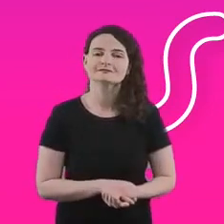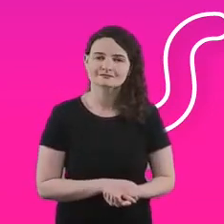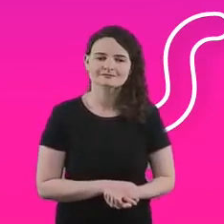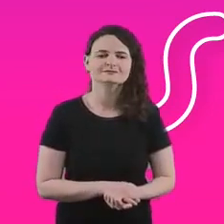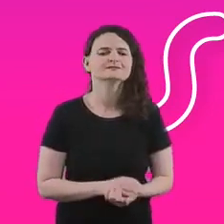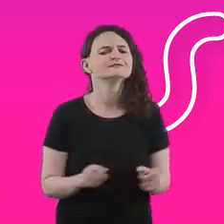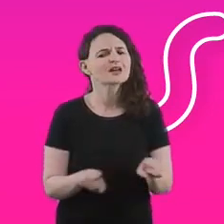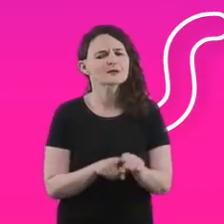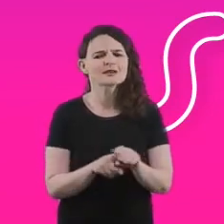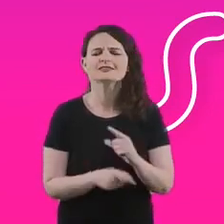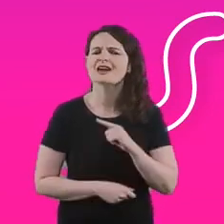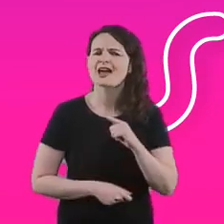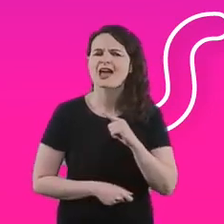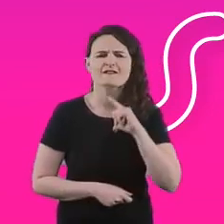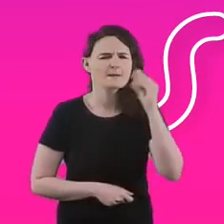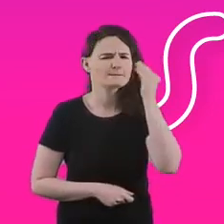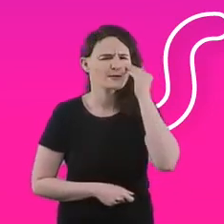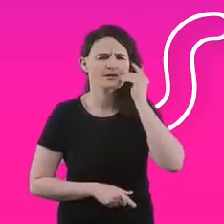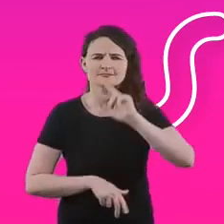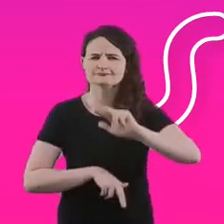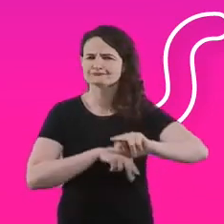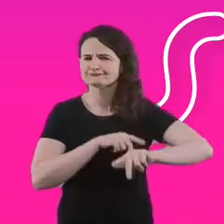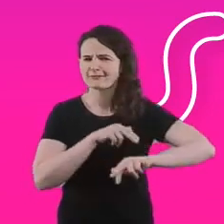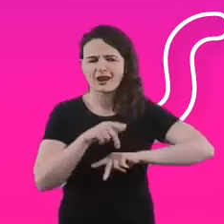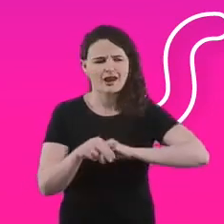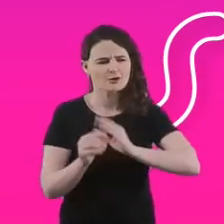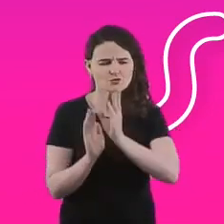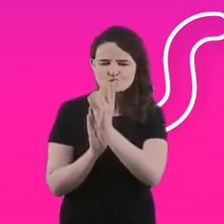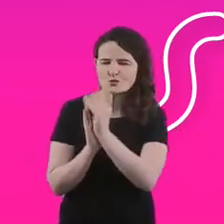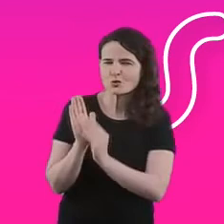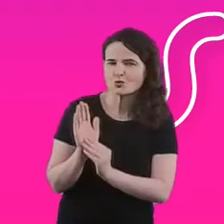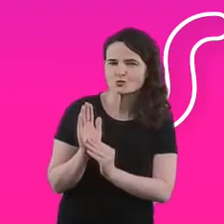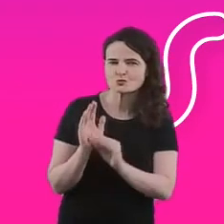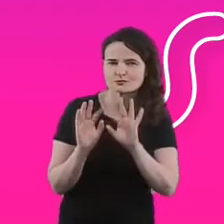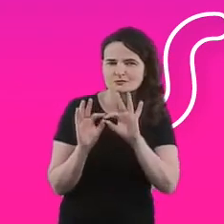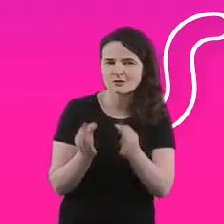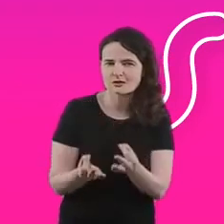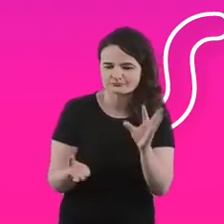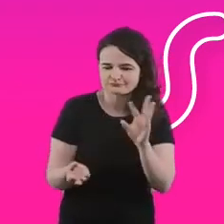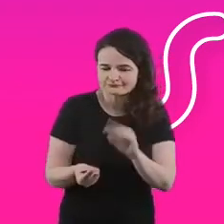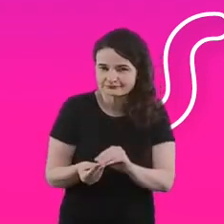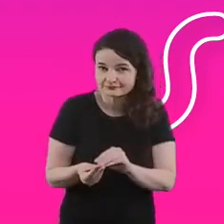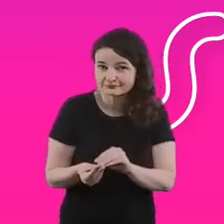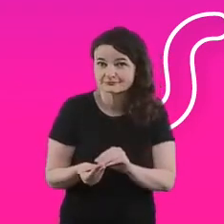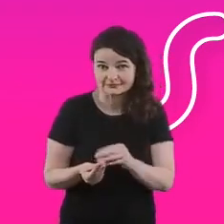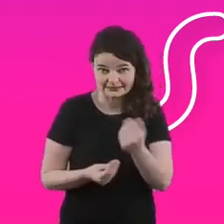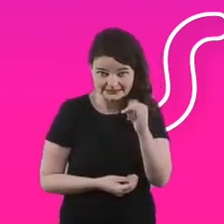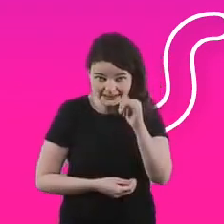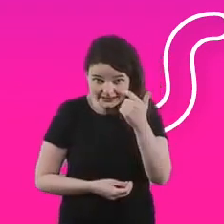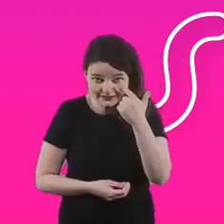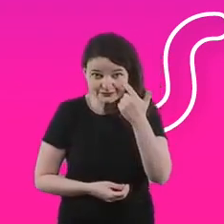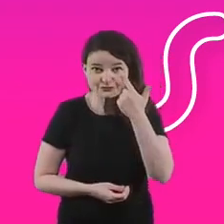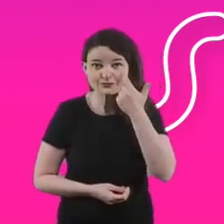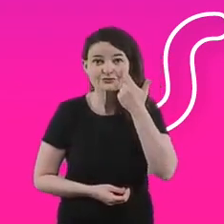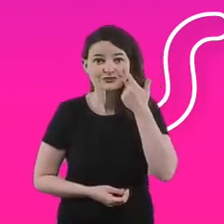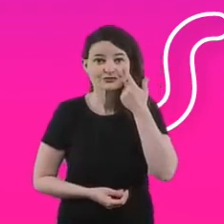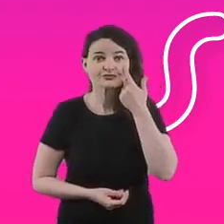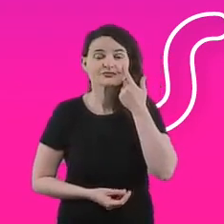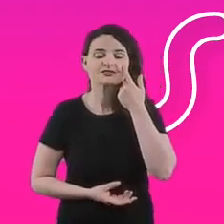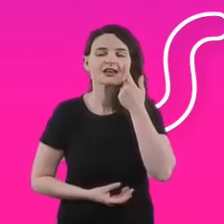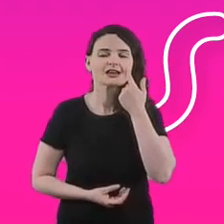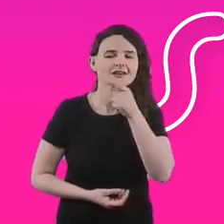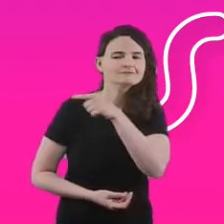de pequenas ações e pequenos conteúdos. Isso foi muito bom também, pegar o tom e ver o que os professores estavam mais pedindo